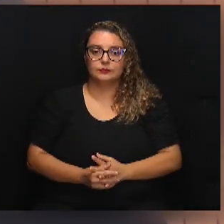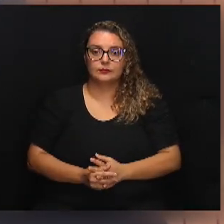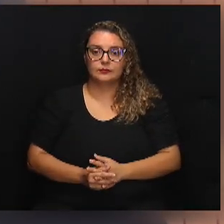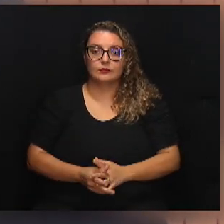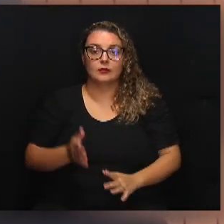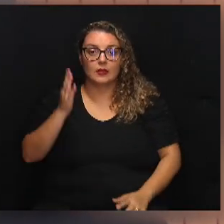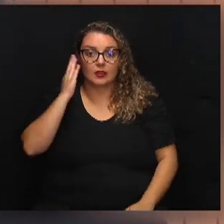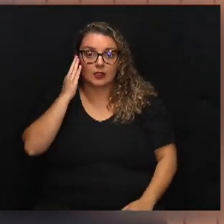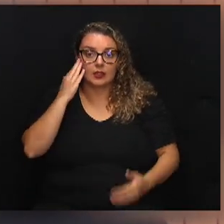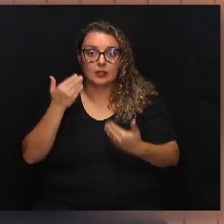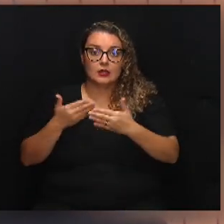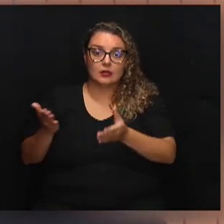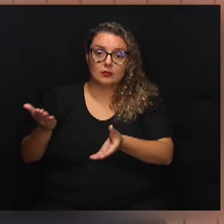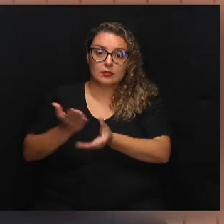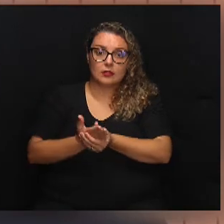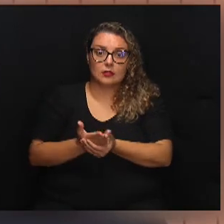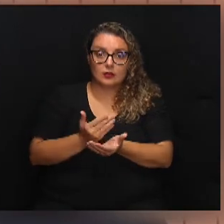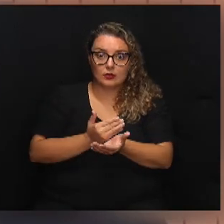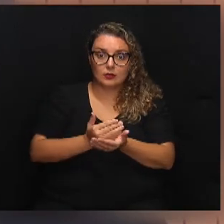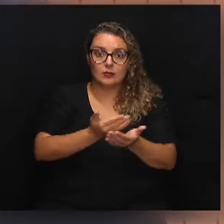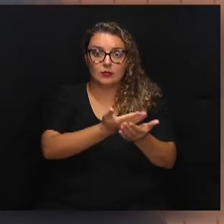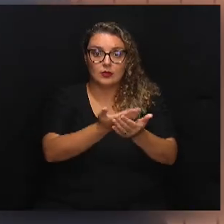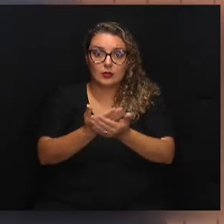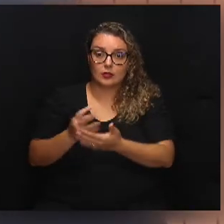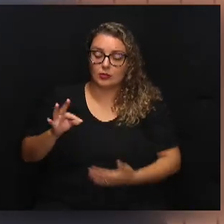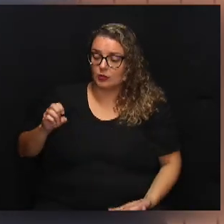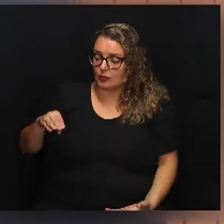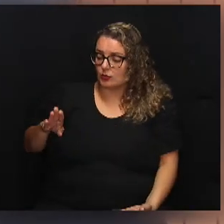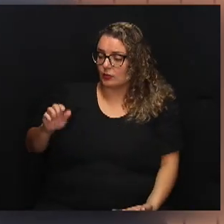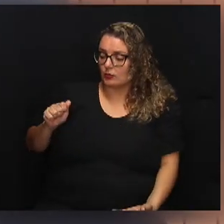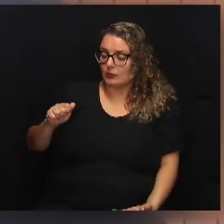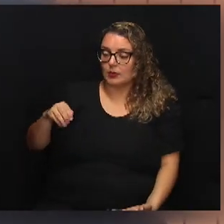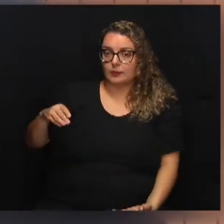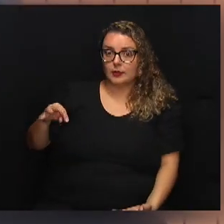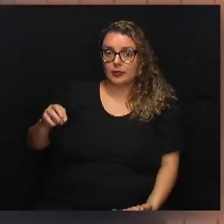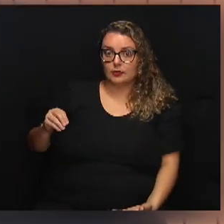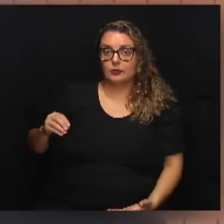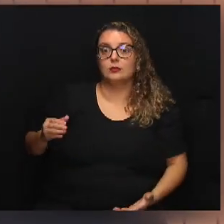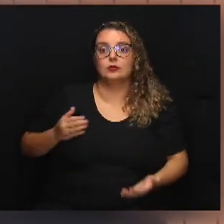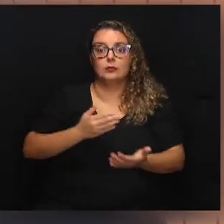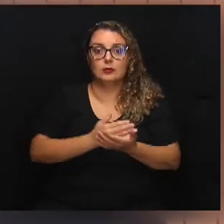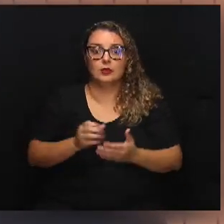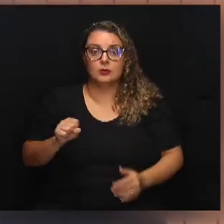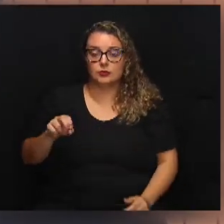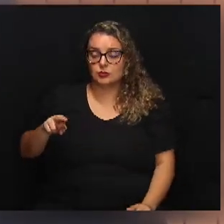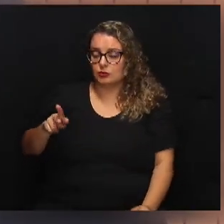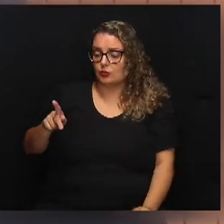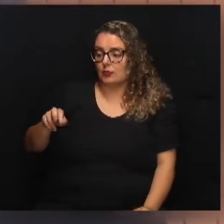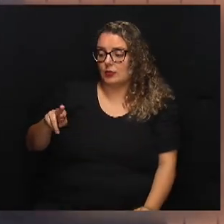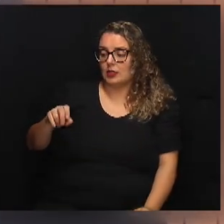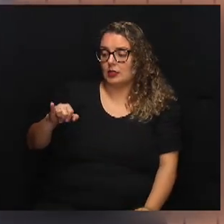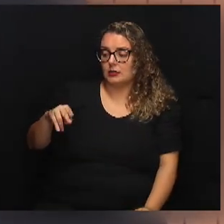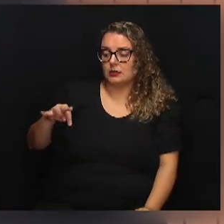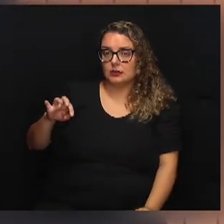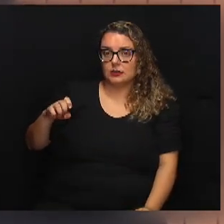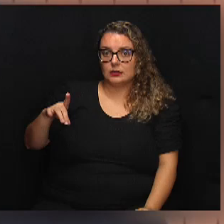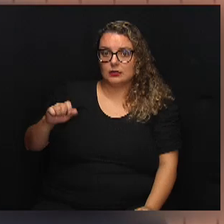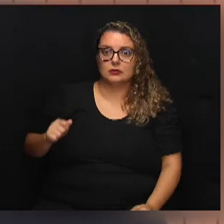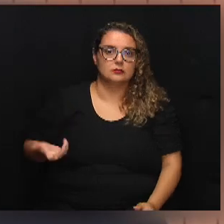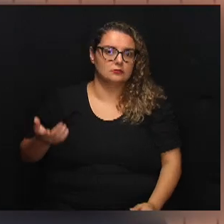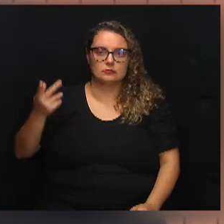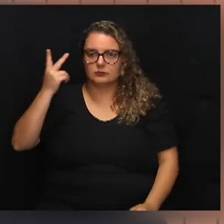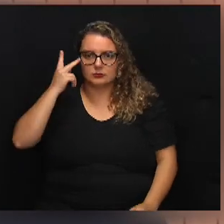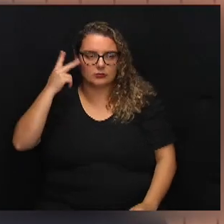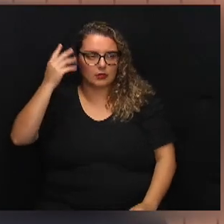esse processo e começar um estudo de tombamento. Isso se começa pela superintendência, seja em São Paulo, seja no Paraná,